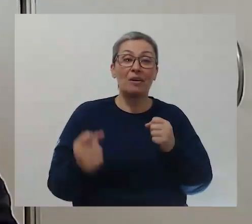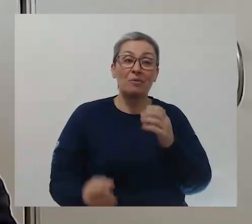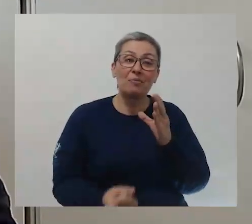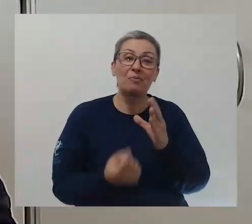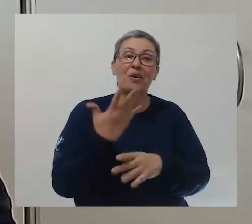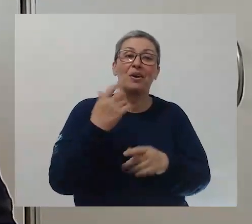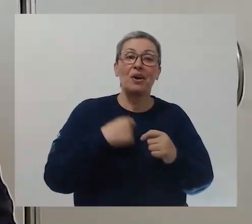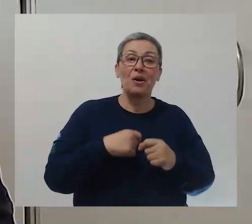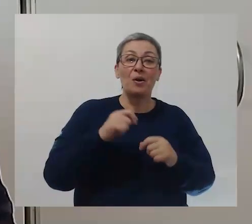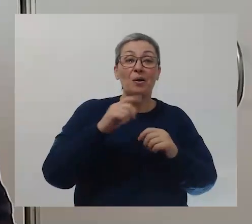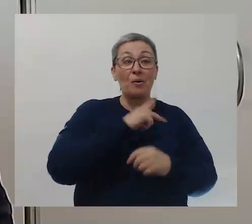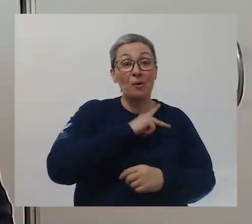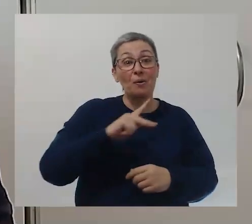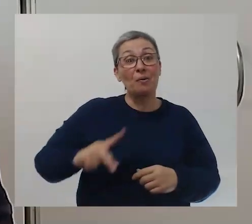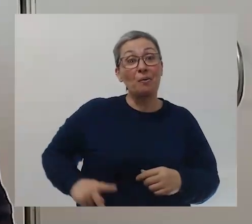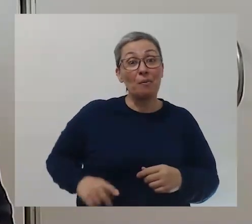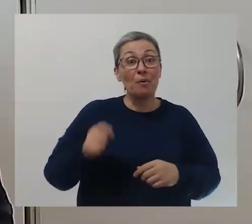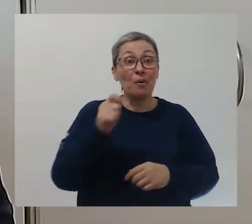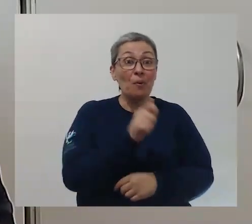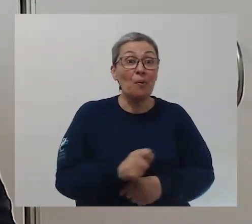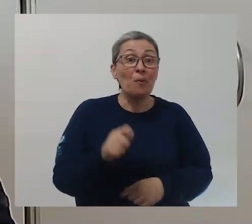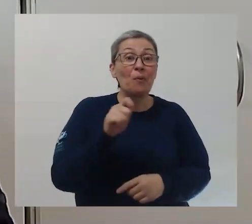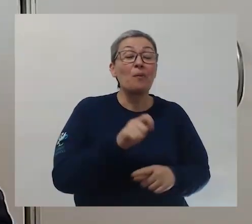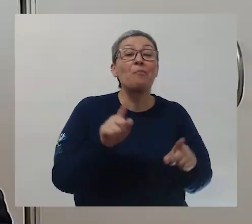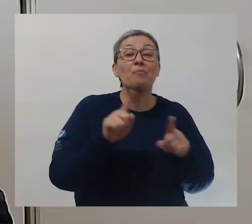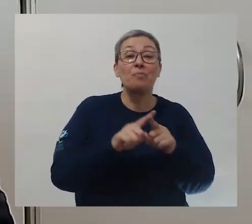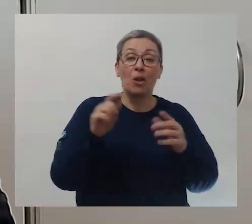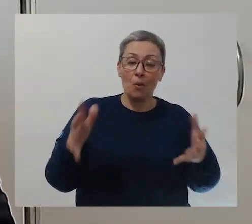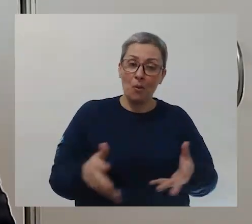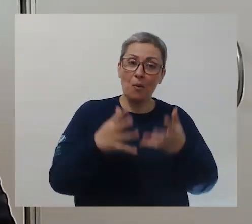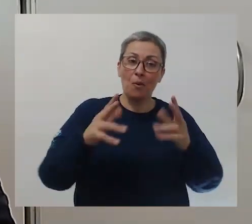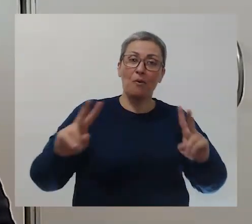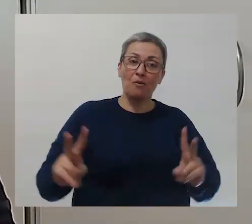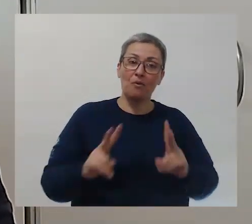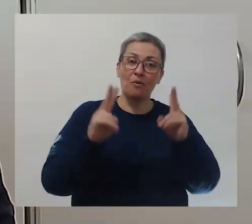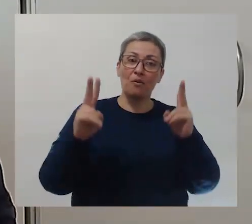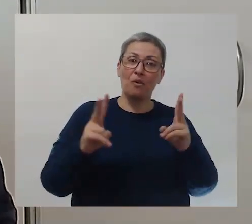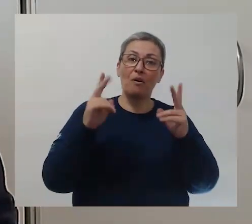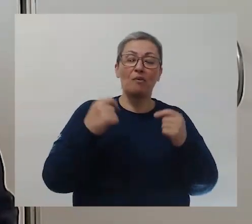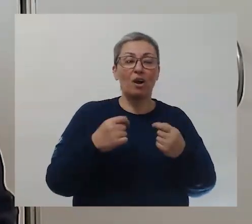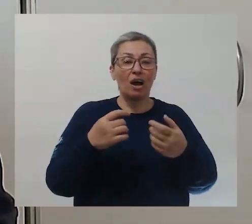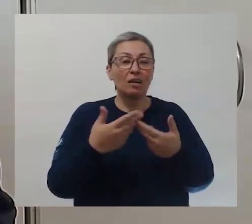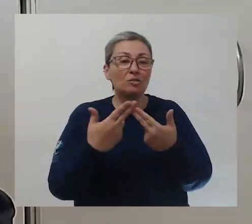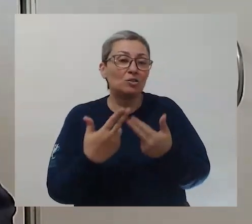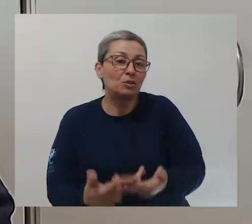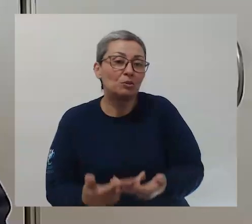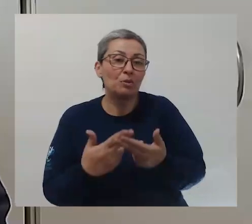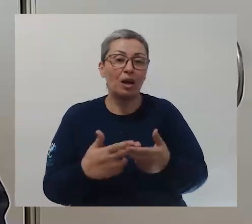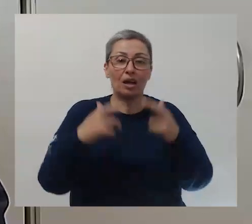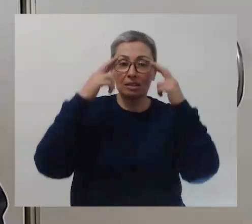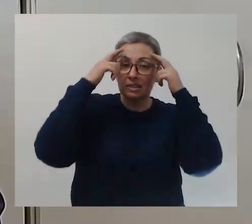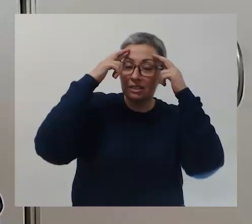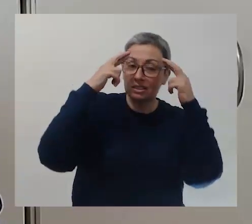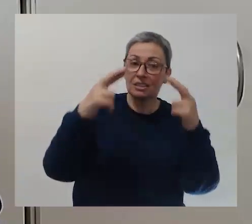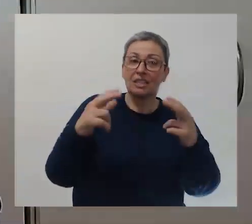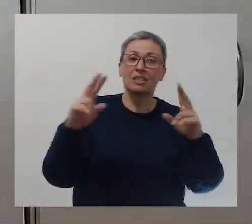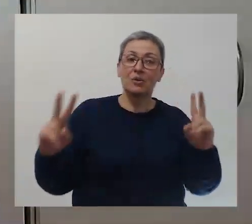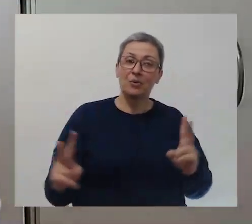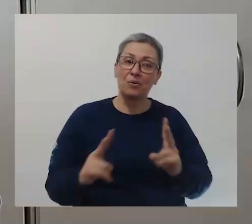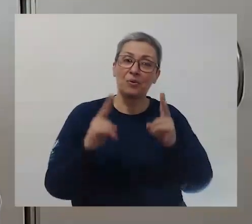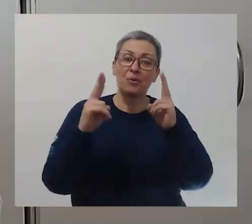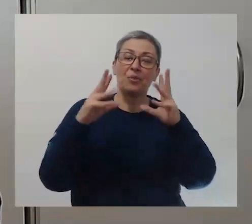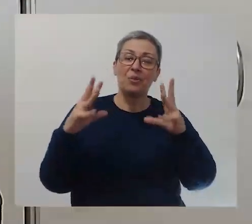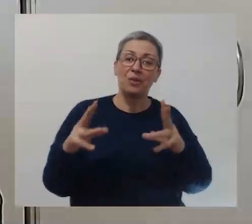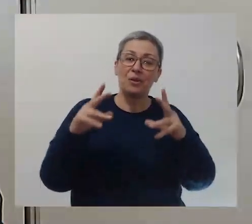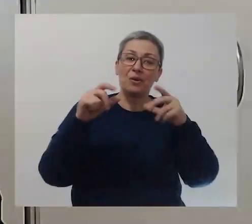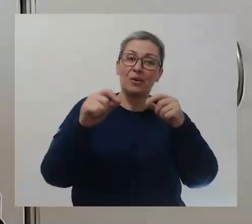fundadora e presidente de uma associação que promove os valores da tolerância, do respeito, a valorização